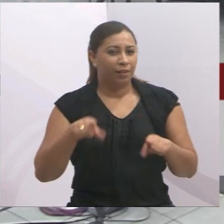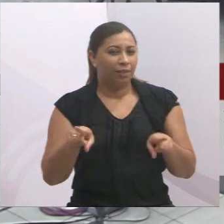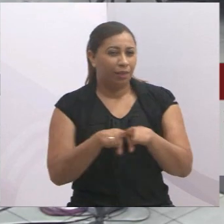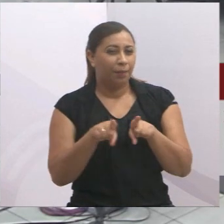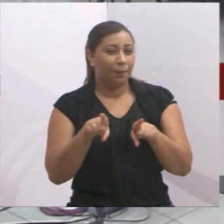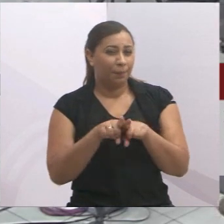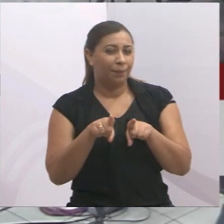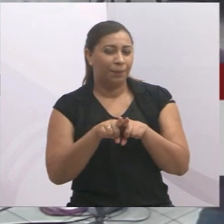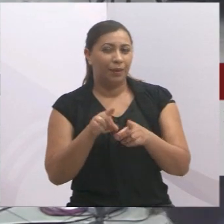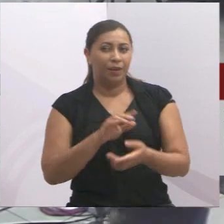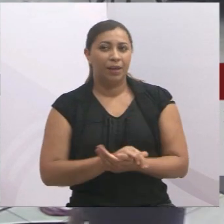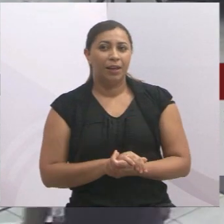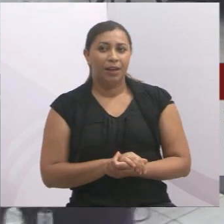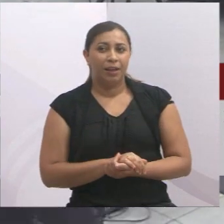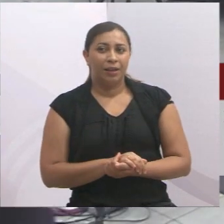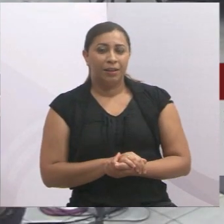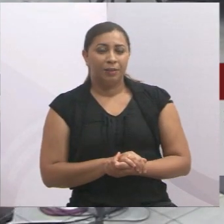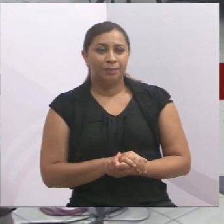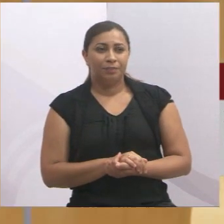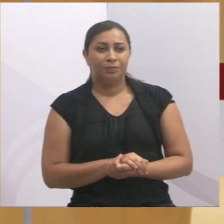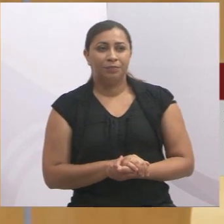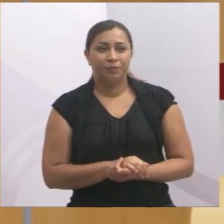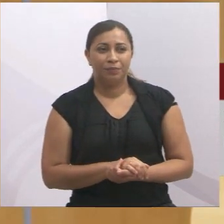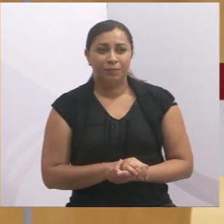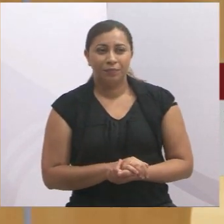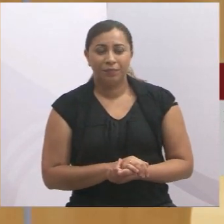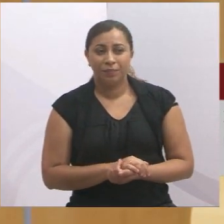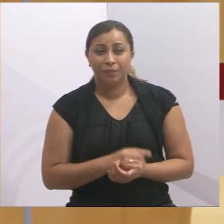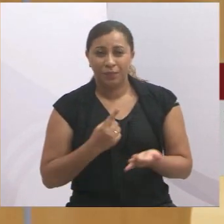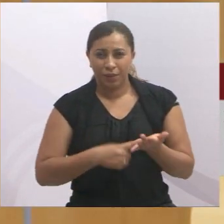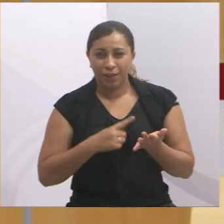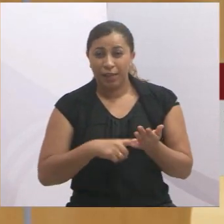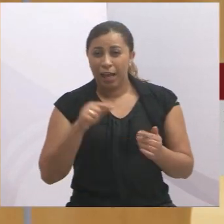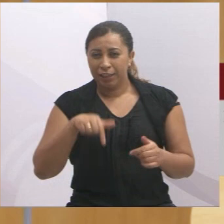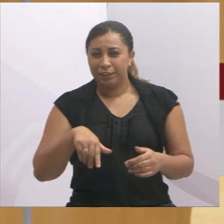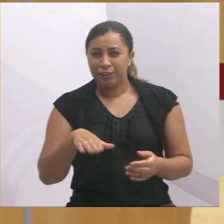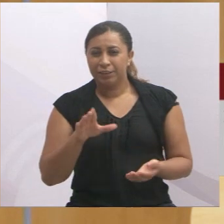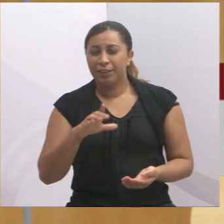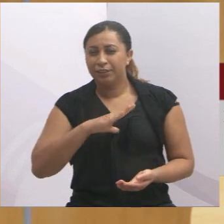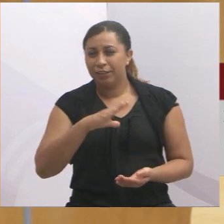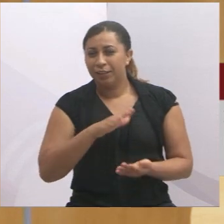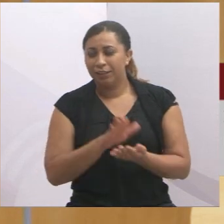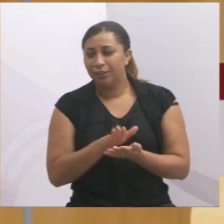também, por conta que dentro do calendário do município de Jacareí,